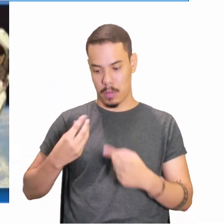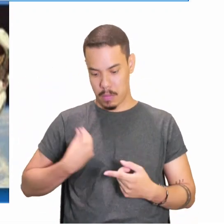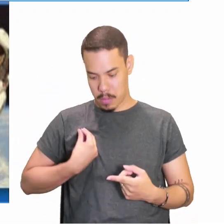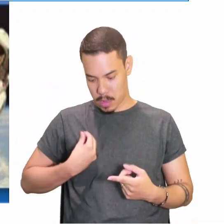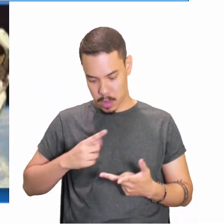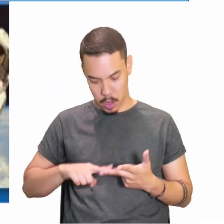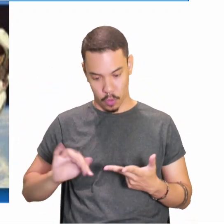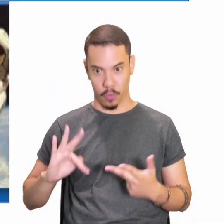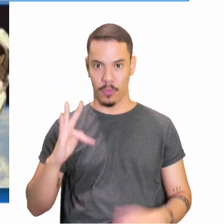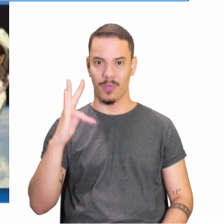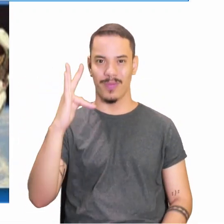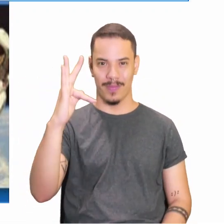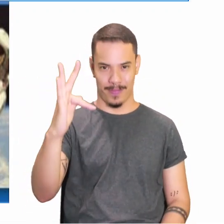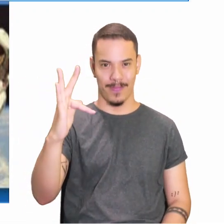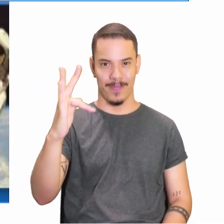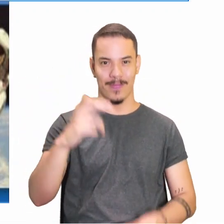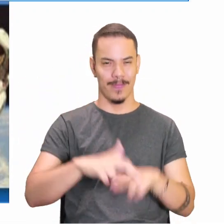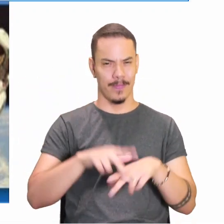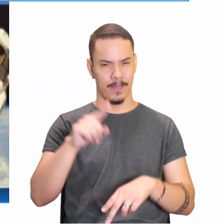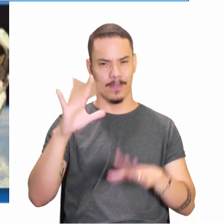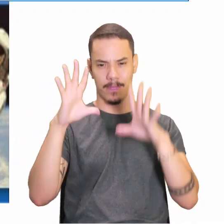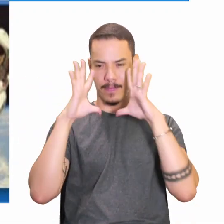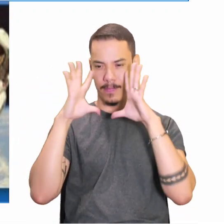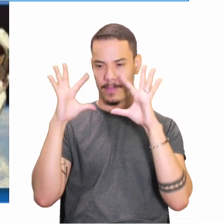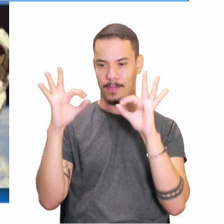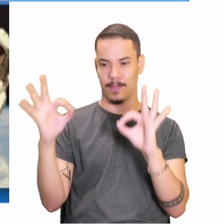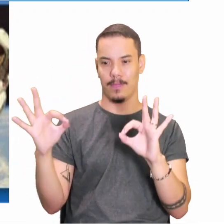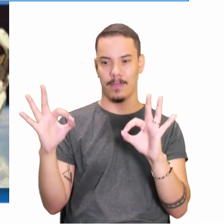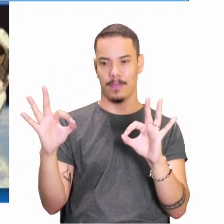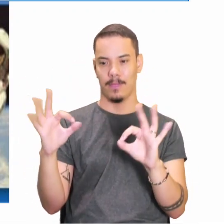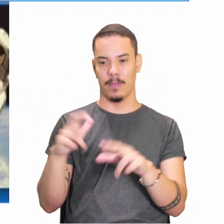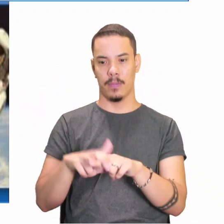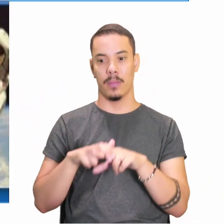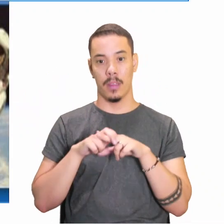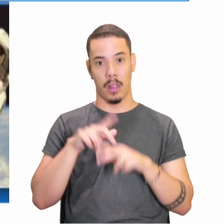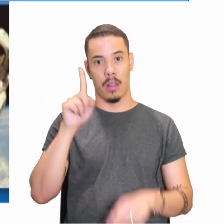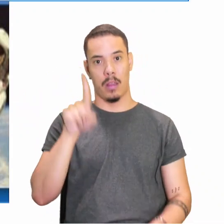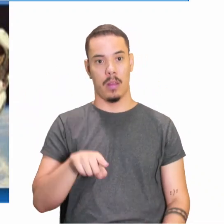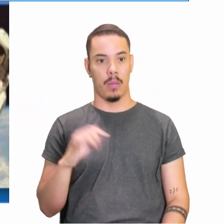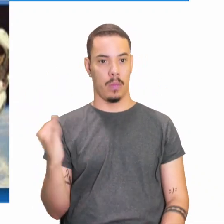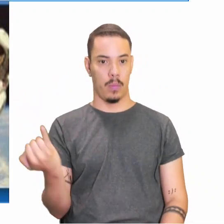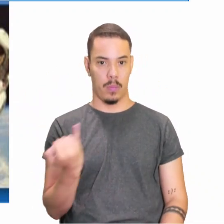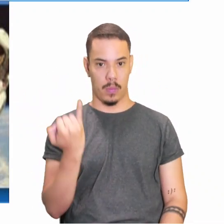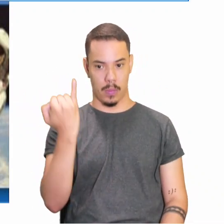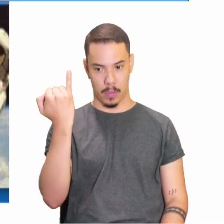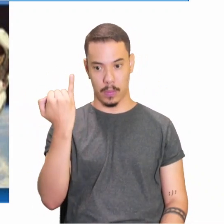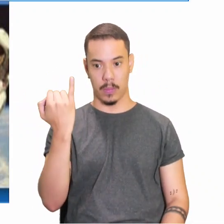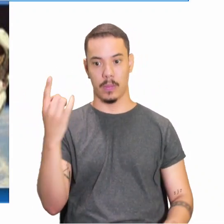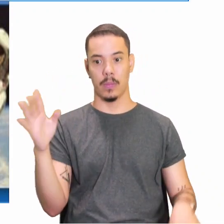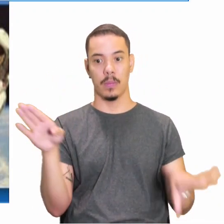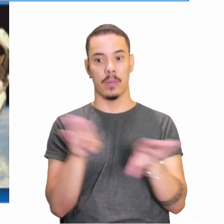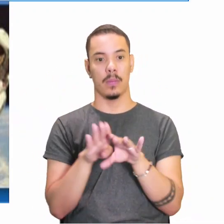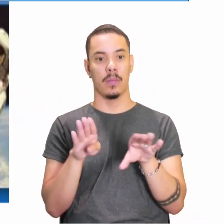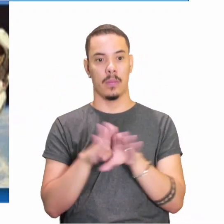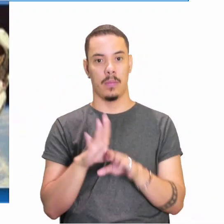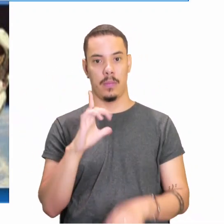ações futuras. Então, você tem que prestar atenção. Por isso que o tempo é muito importante. Aqui nós temos aqui um tempo, né,